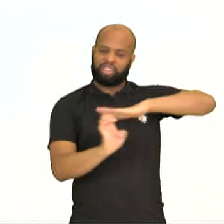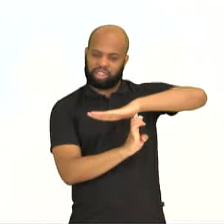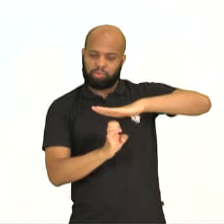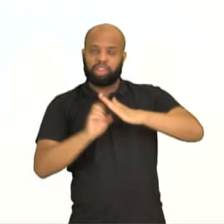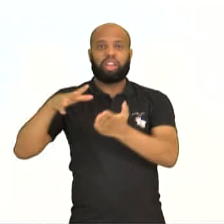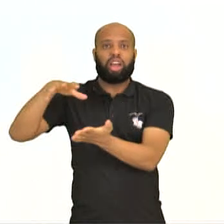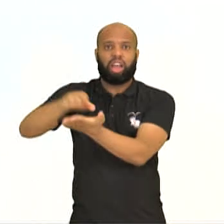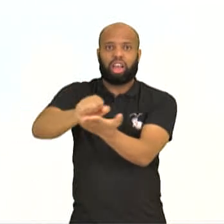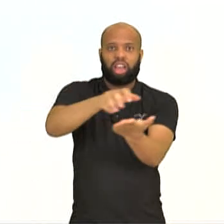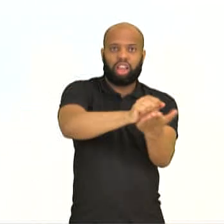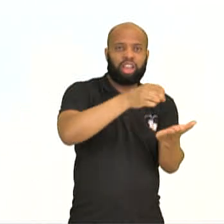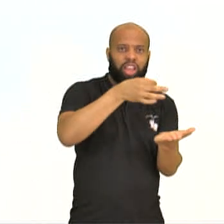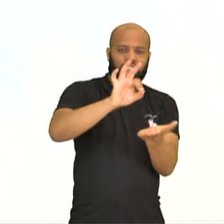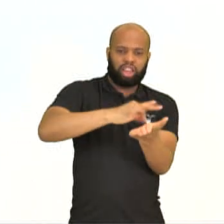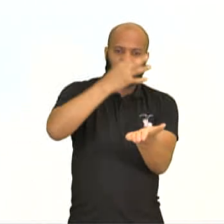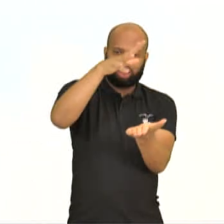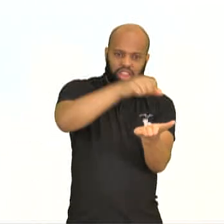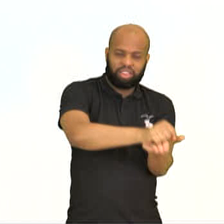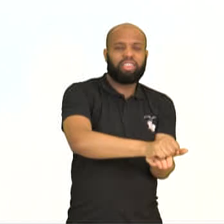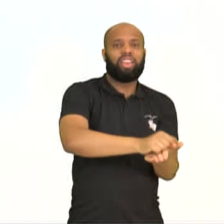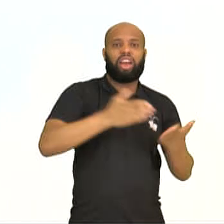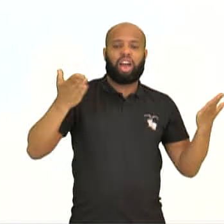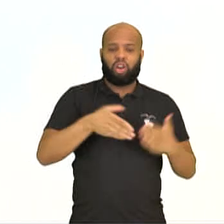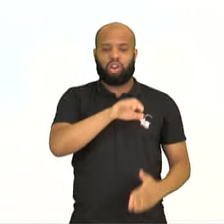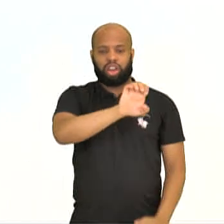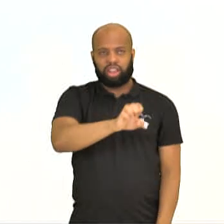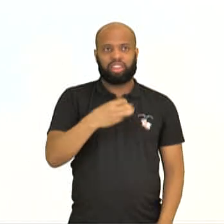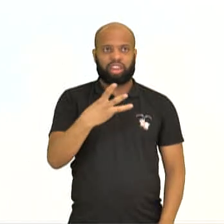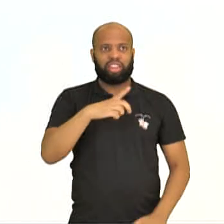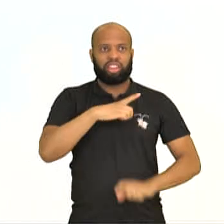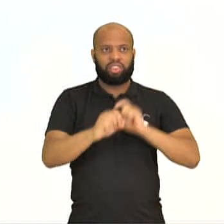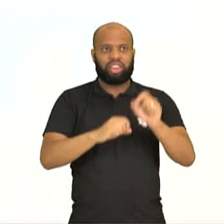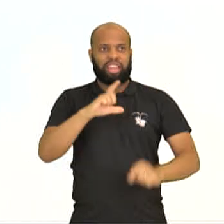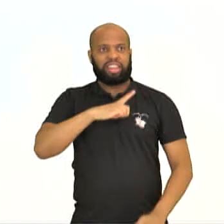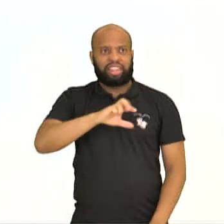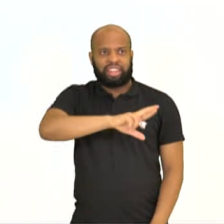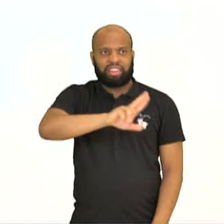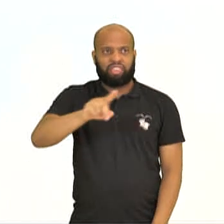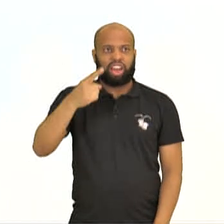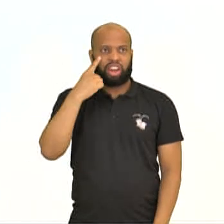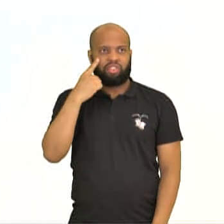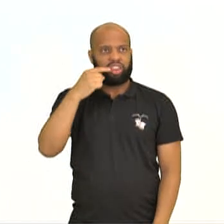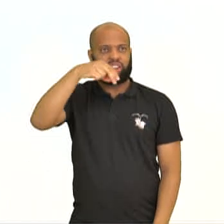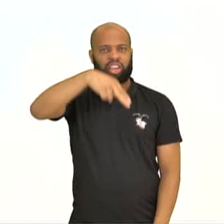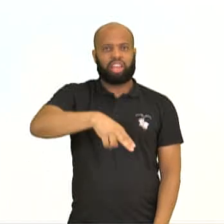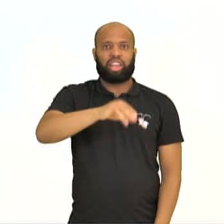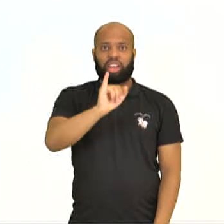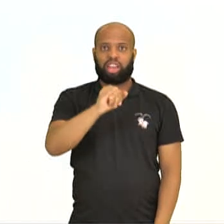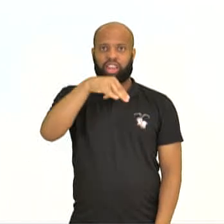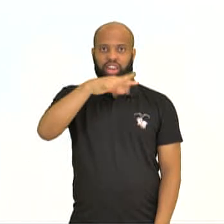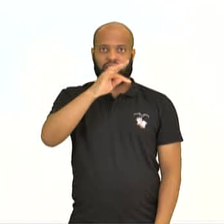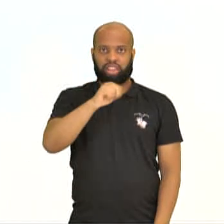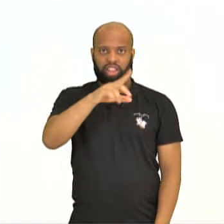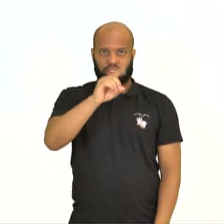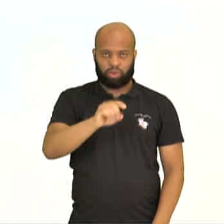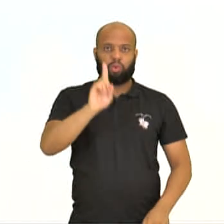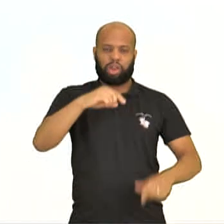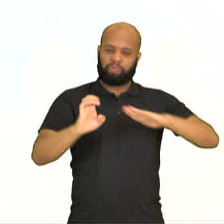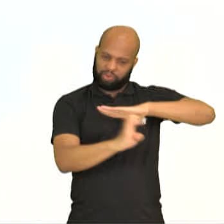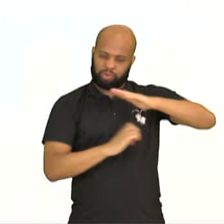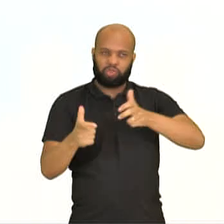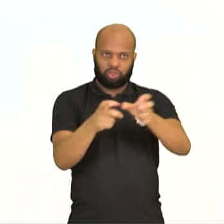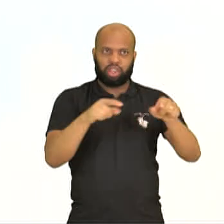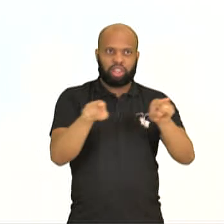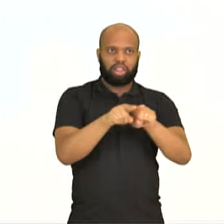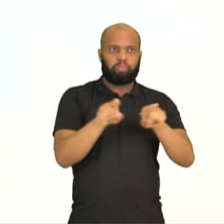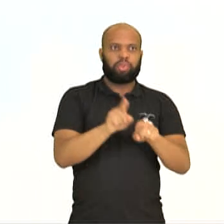se inscreveram para participar da E3 deste ano inclui a Nintendo, a Microsoft e a grande empresa francesa